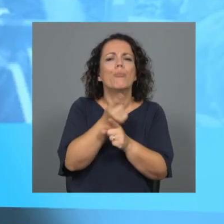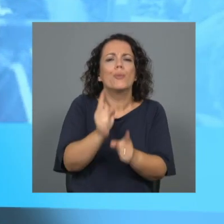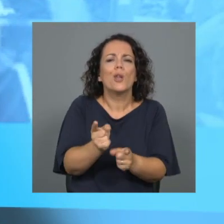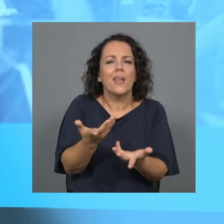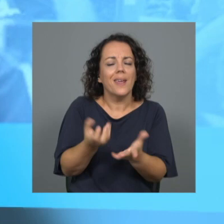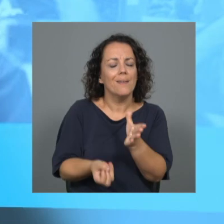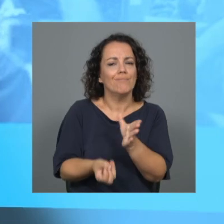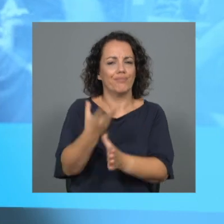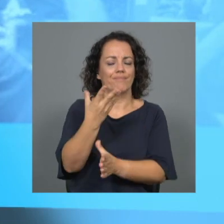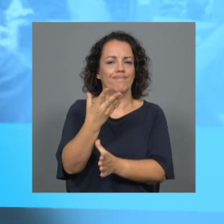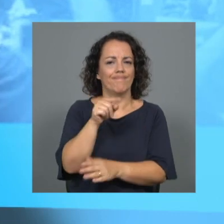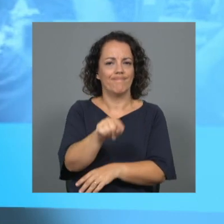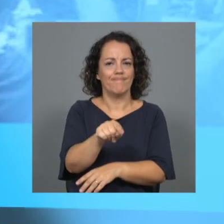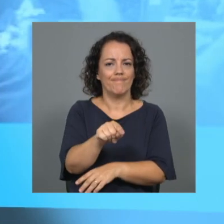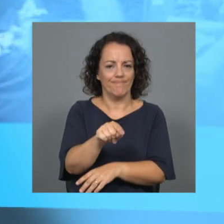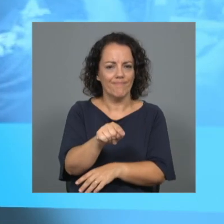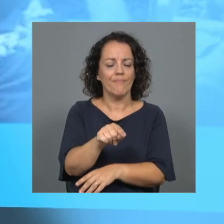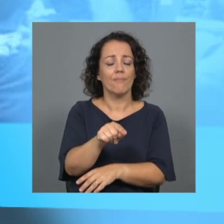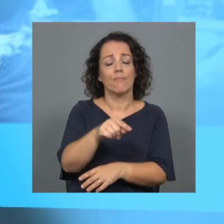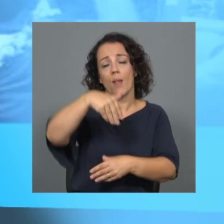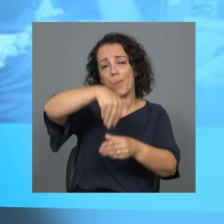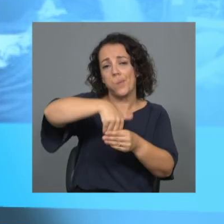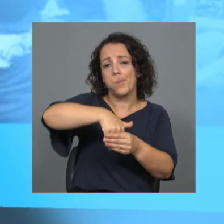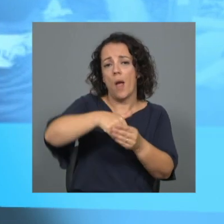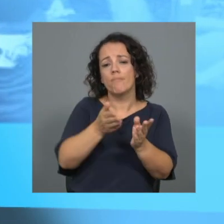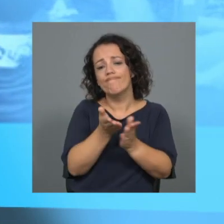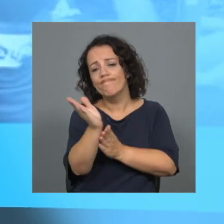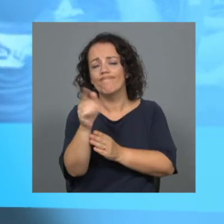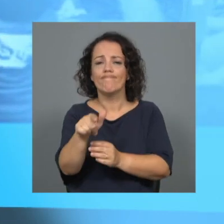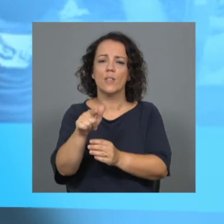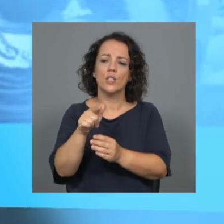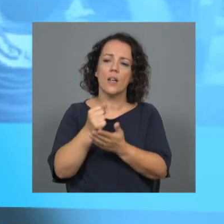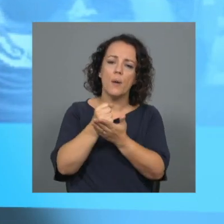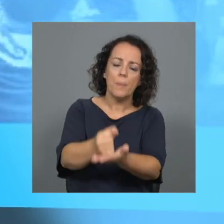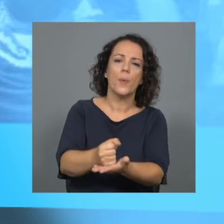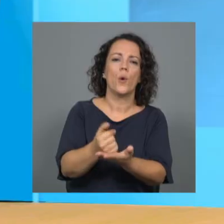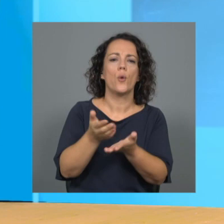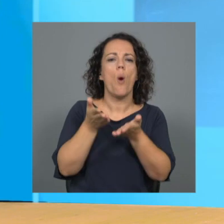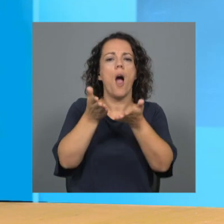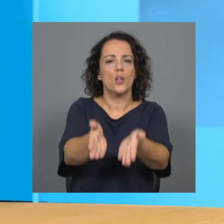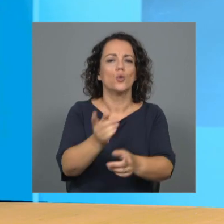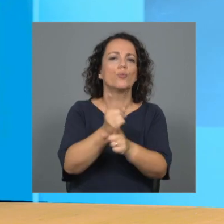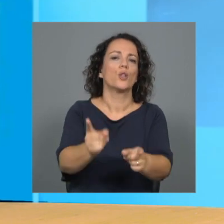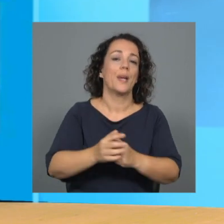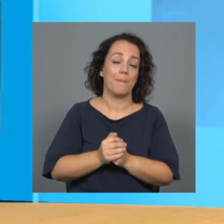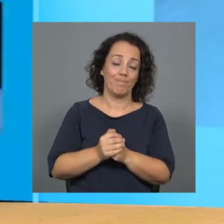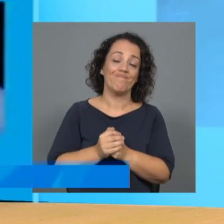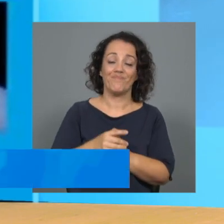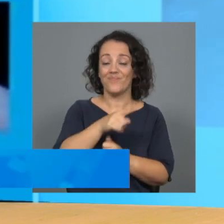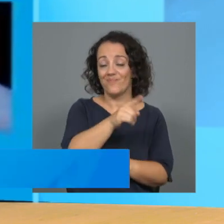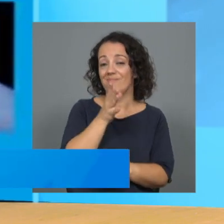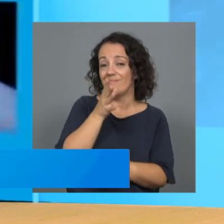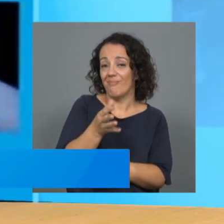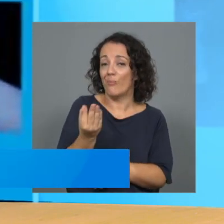nasceu esta valência, digamos assim, esta realidade de auxílio? Exatamente como o Henrique